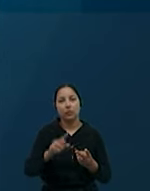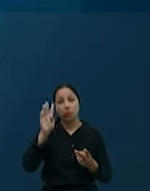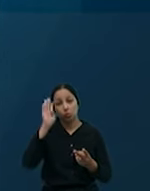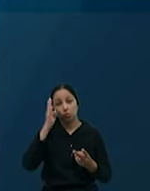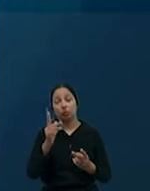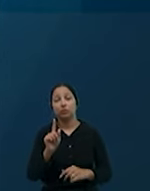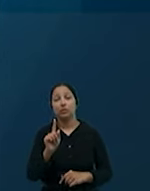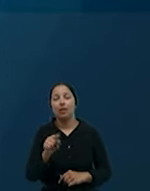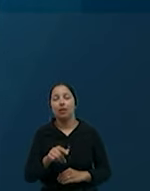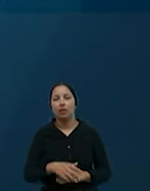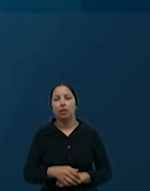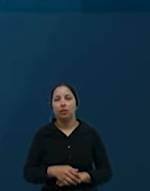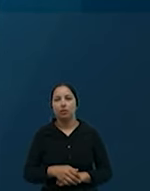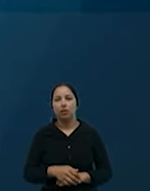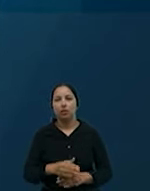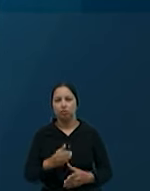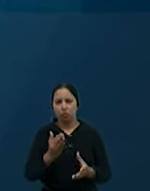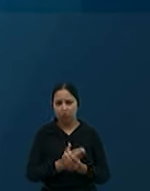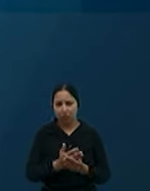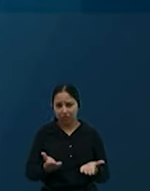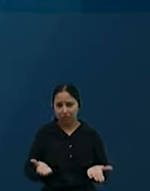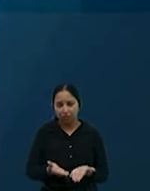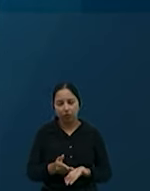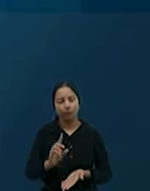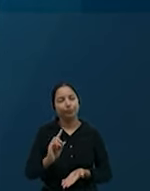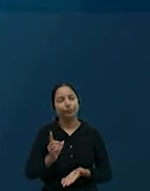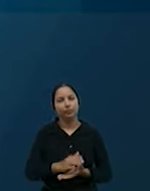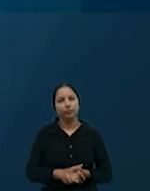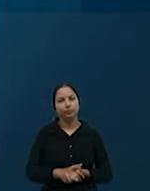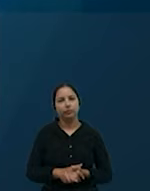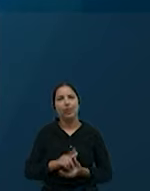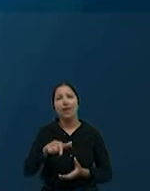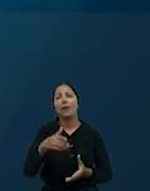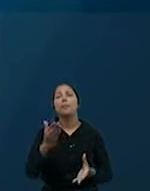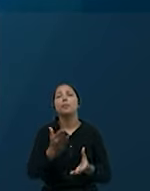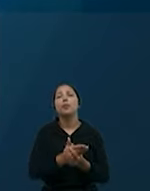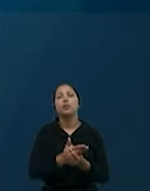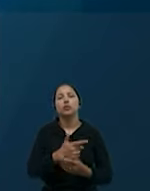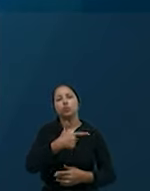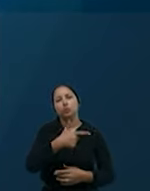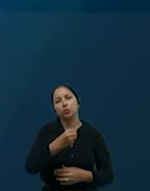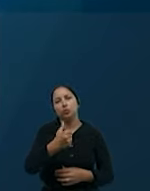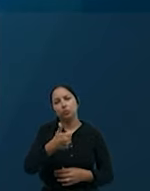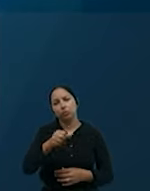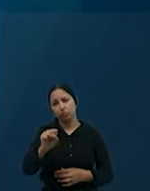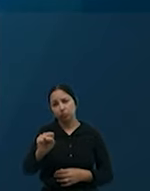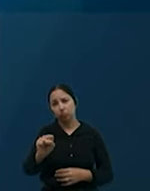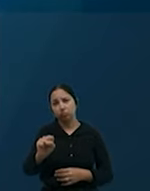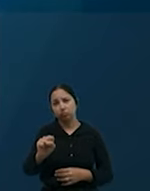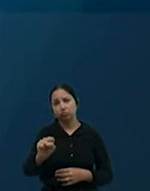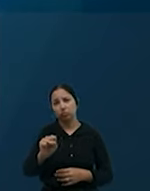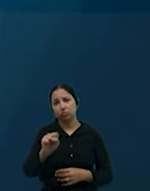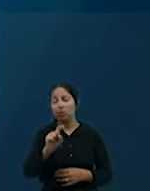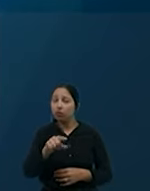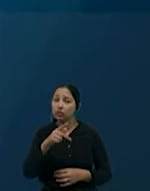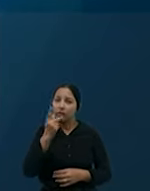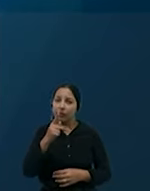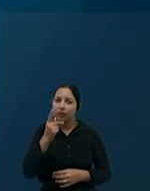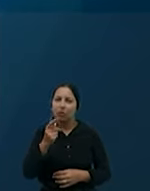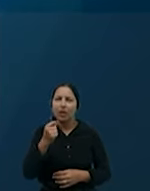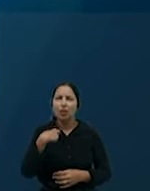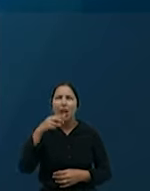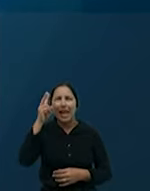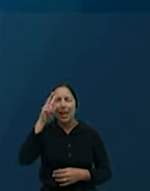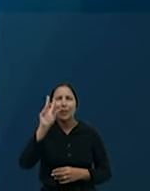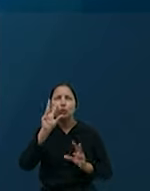nesse processo, na minha visão. Está no processo 2018, que Vossa Excelência se referiu. Eu não vou ter agora em mente, mas todos nós nos recordamos, foi um